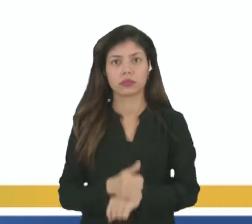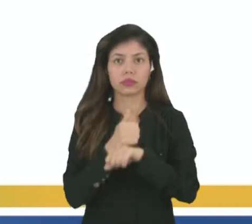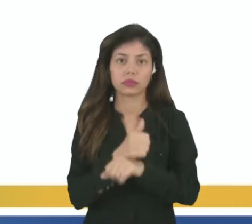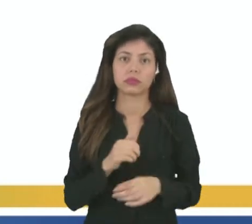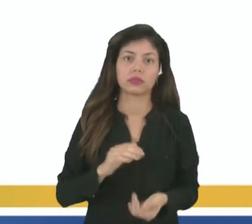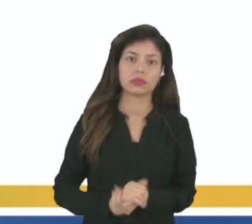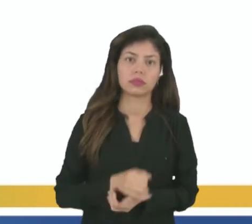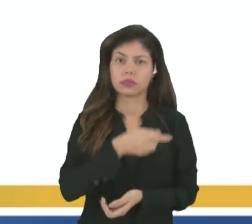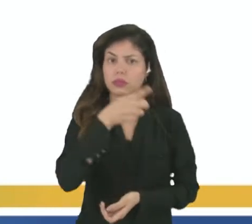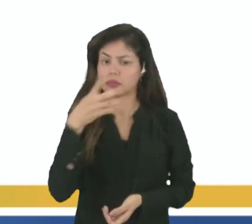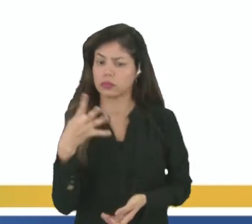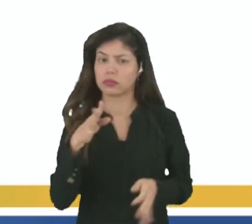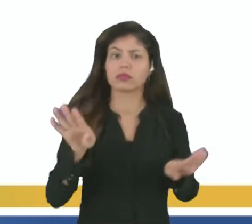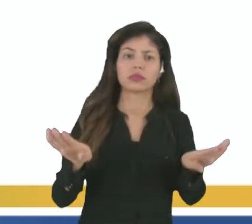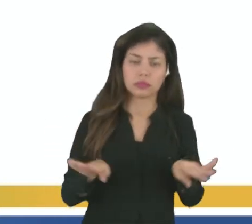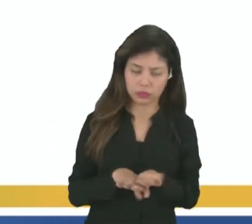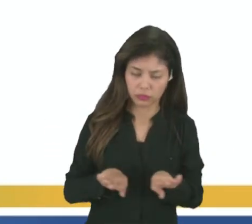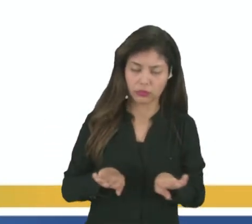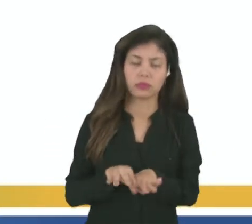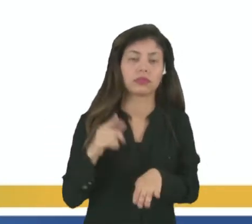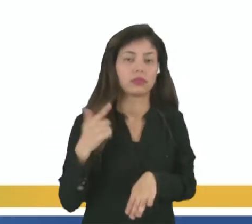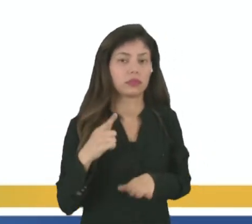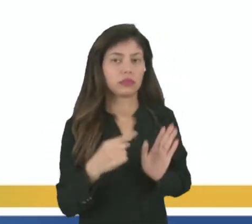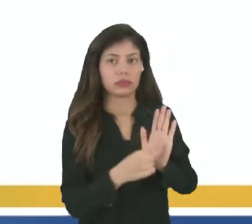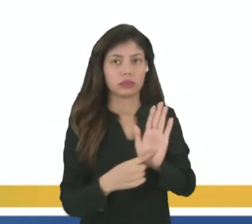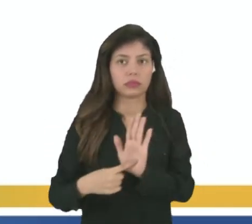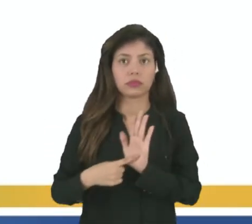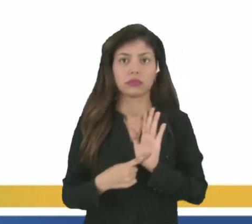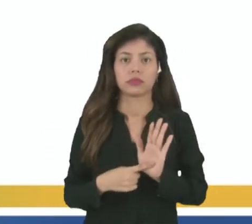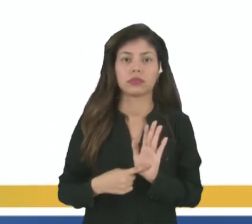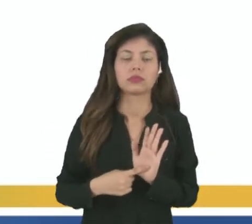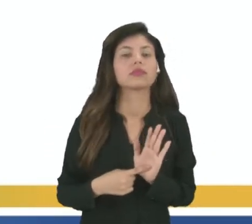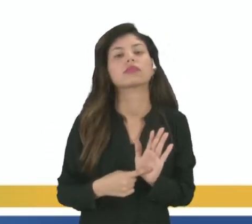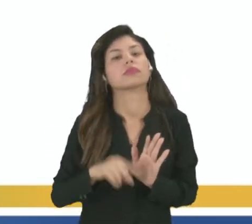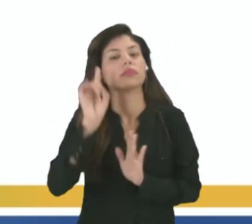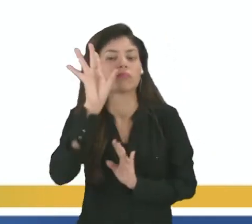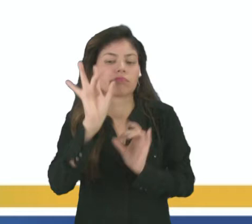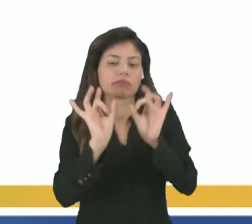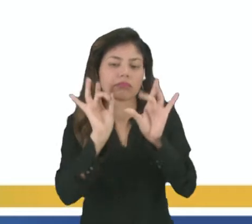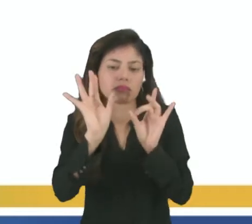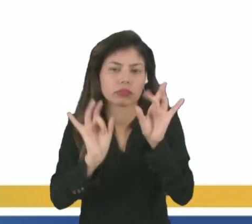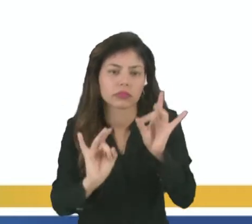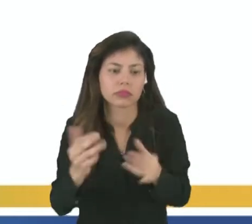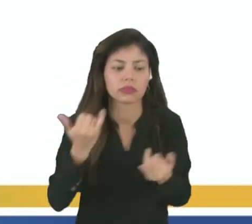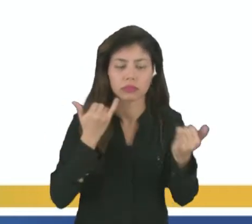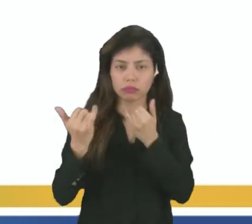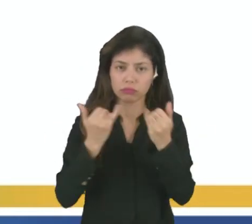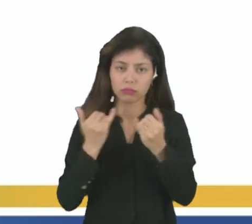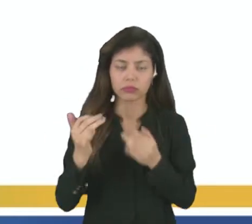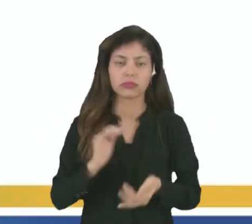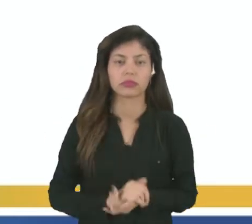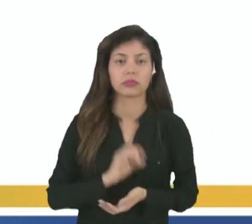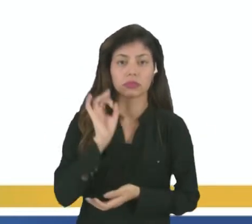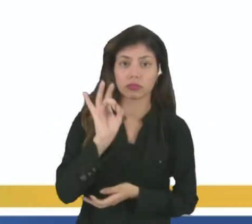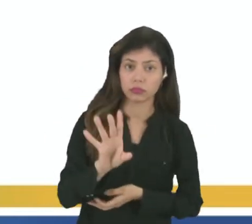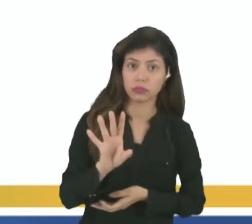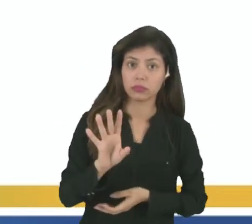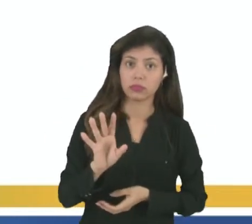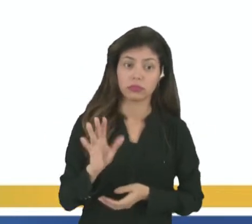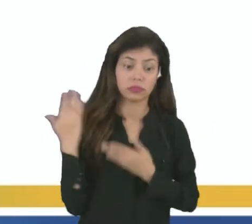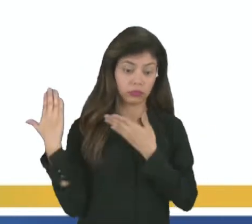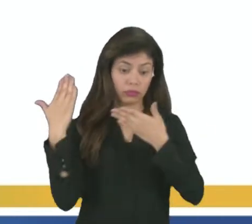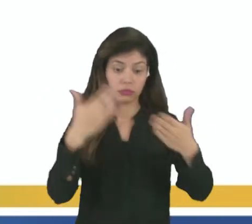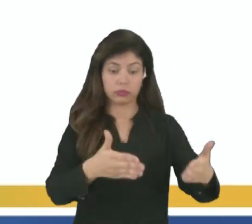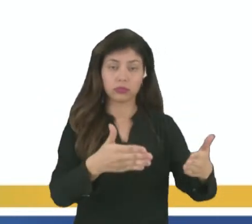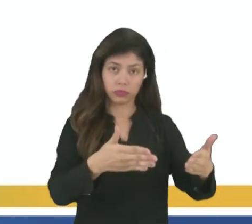e quantitativos, que é como se fosse o detalhamento da informação. Ele só vai no